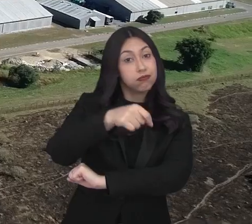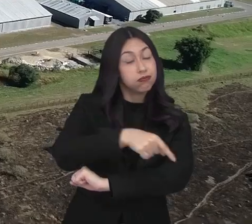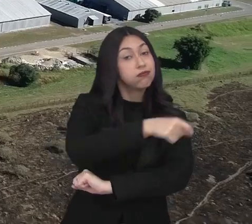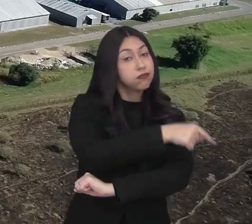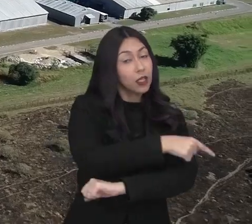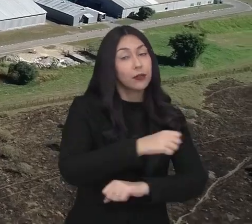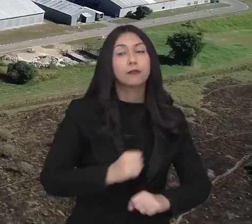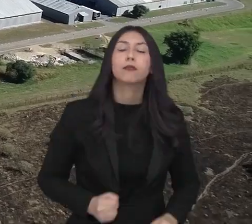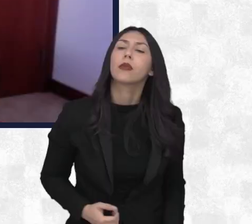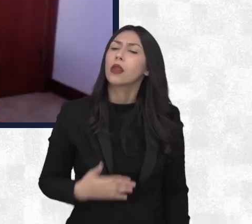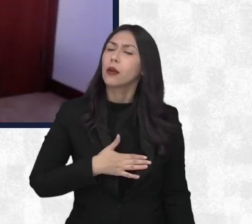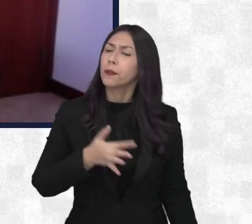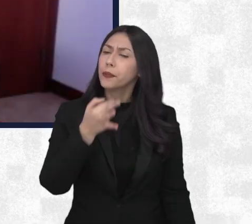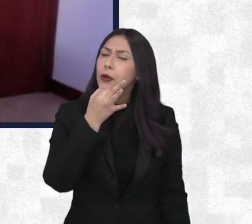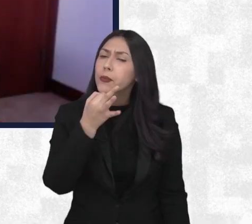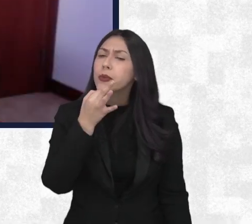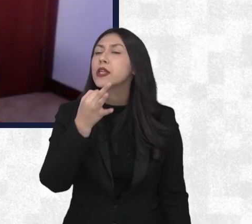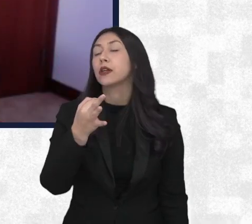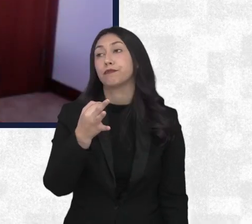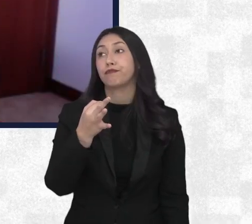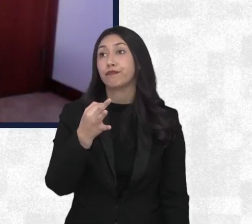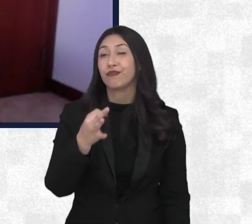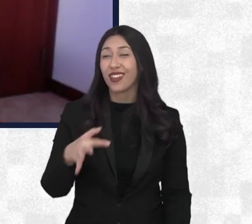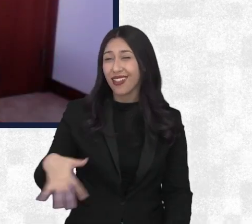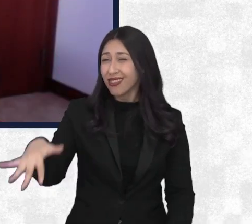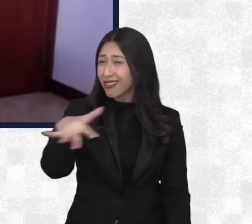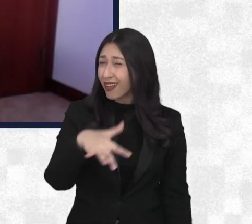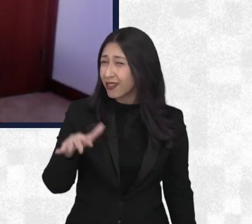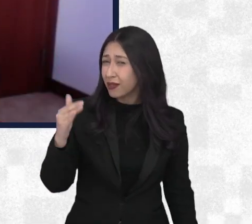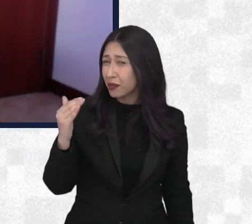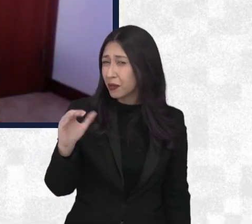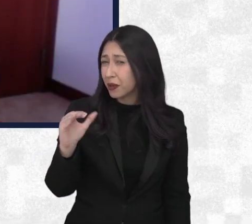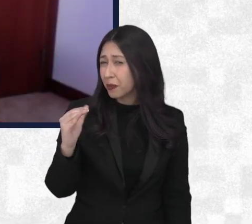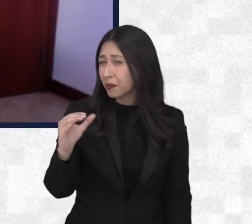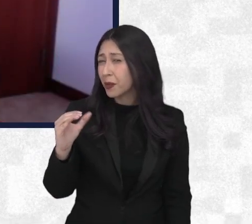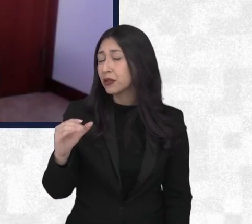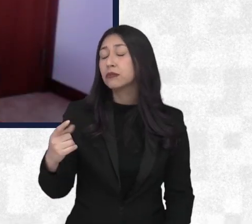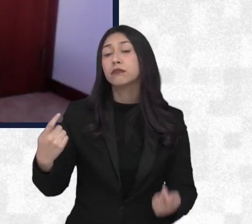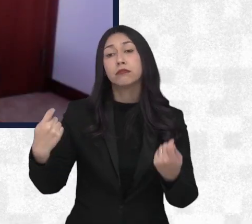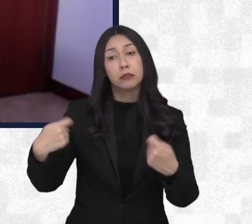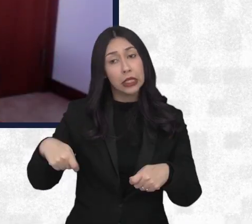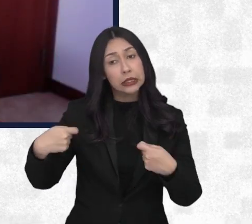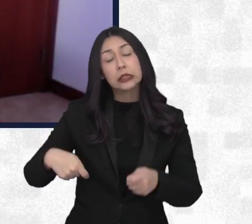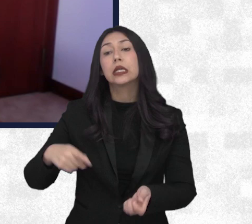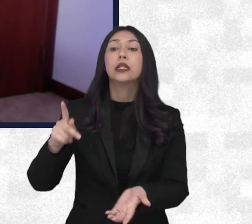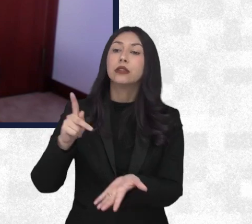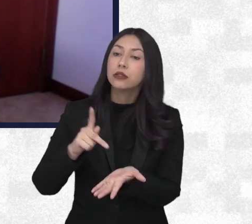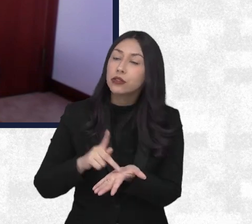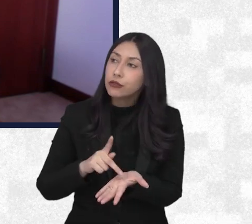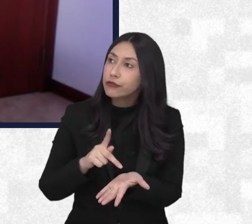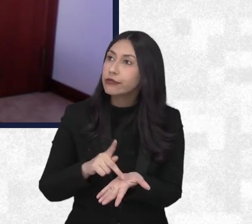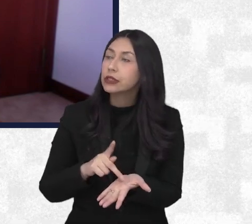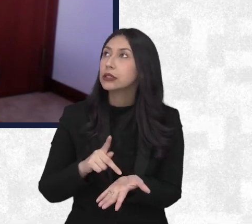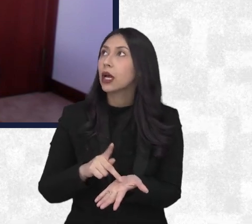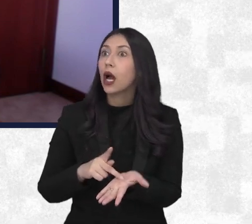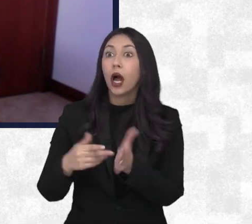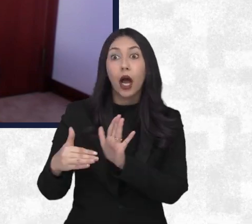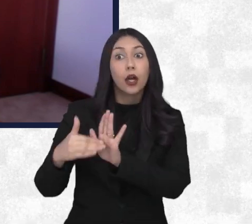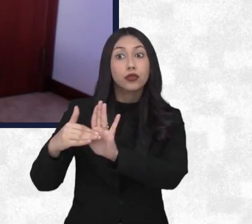com o reflorestamento. Eu acho que o mercado de carbono precisa ser, de fato, um mercado que